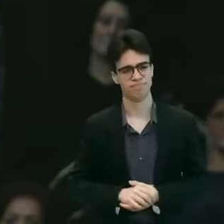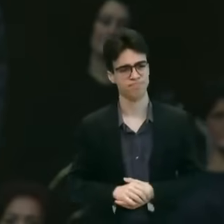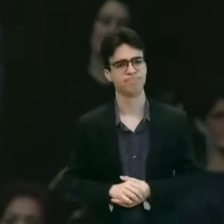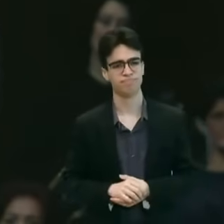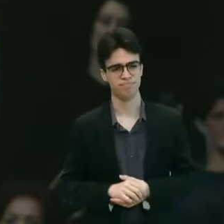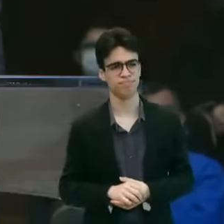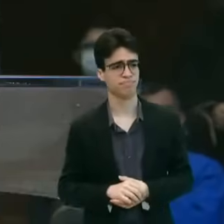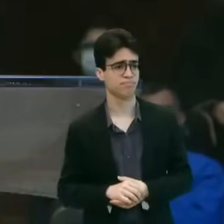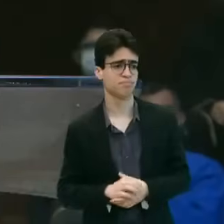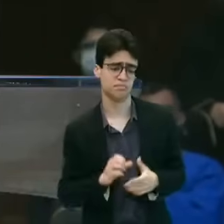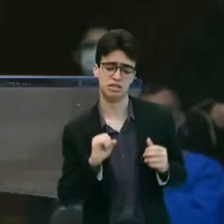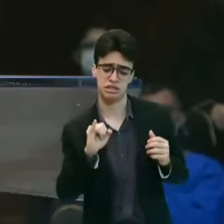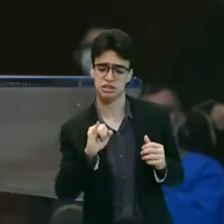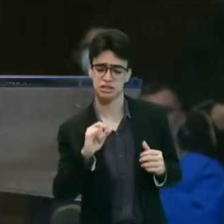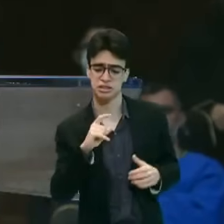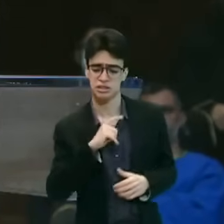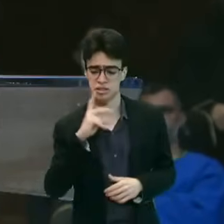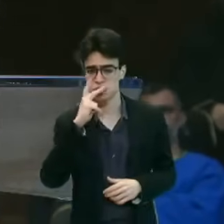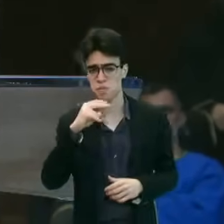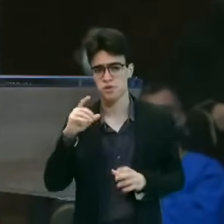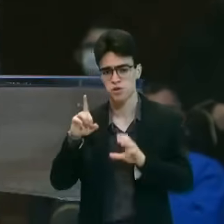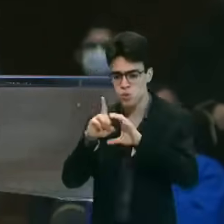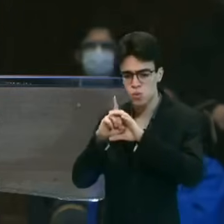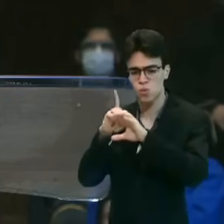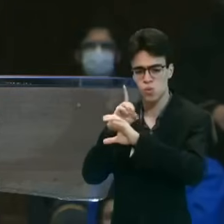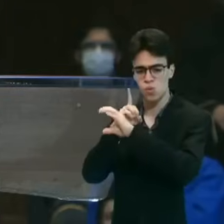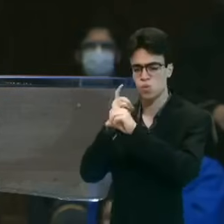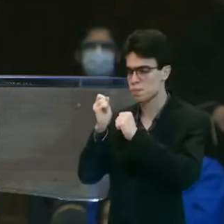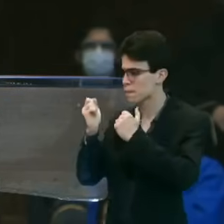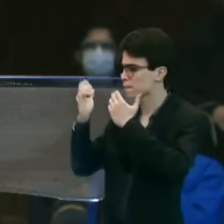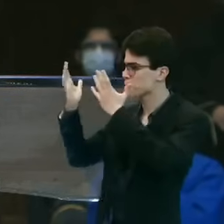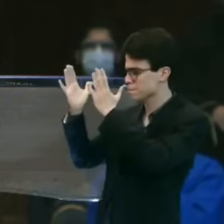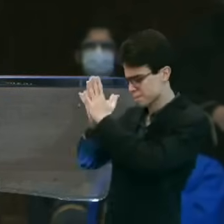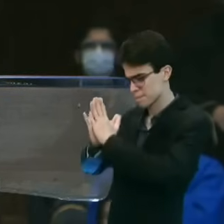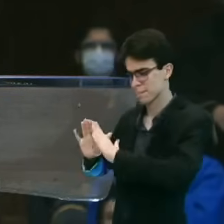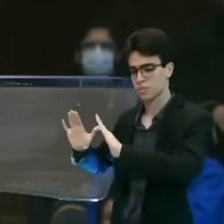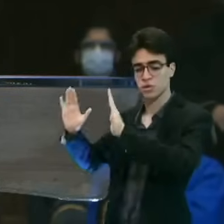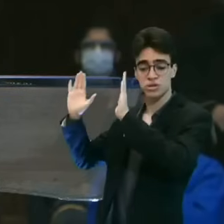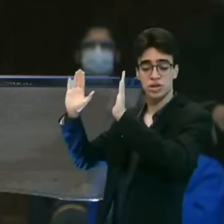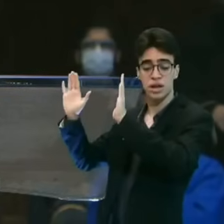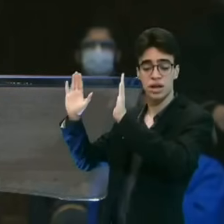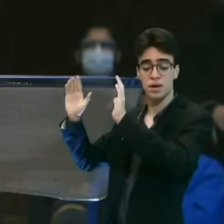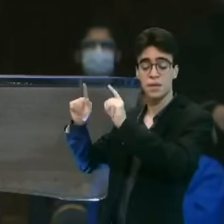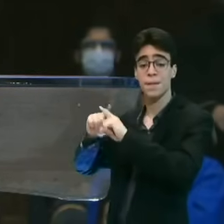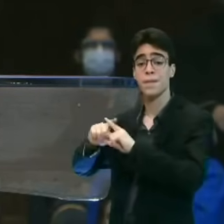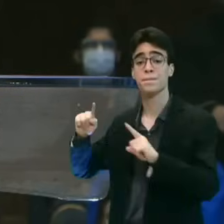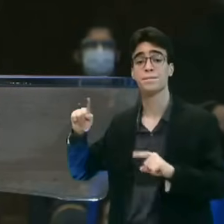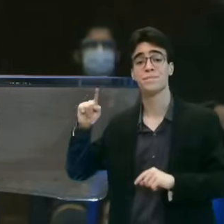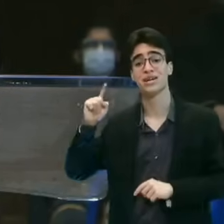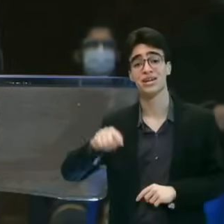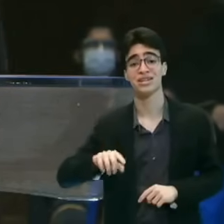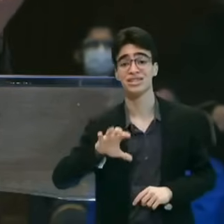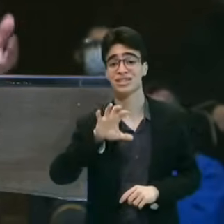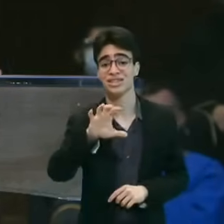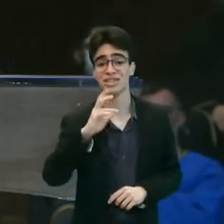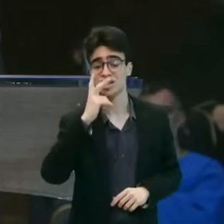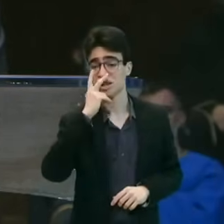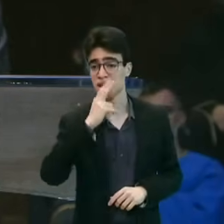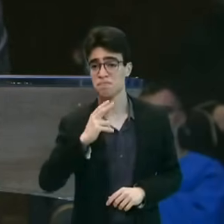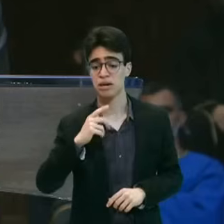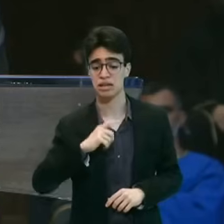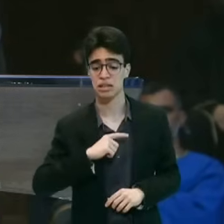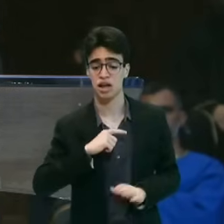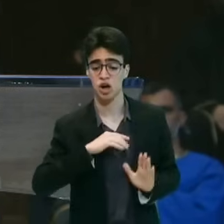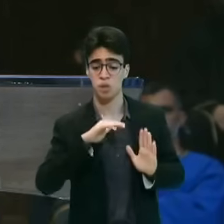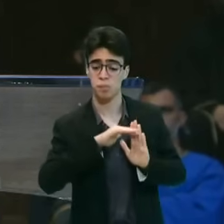E ainda que ele estivesse cultuando a Deus aqui nesse texto, isso era mais uma forma de um